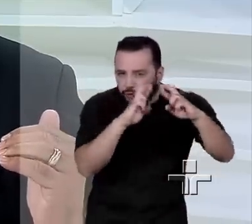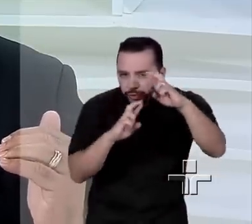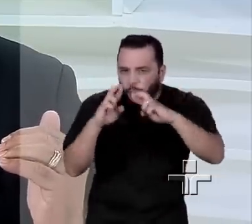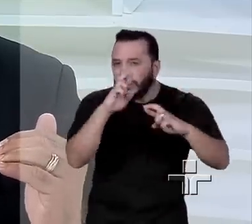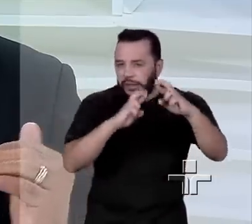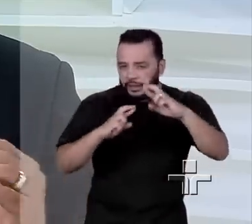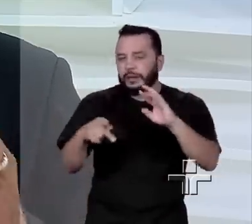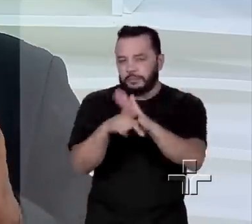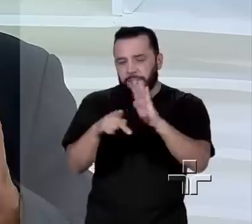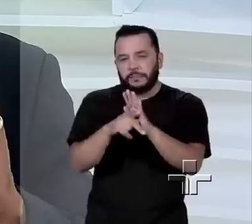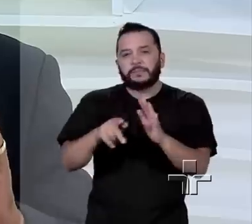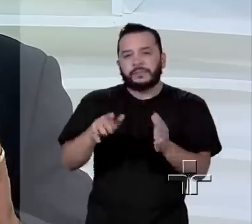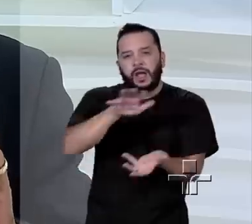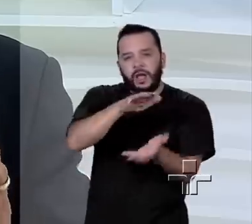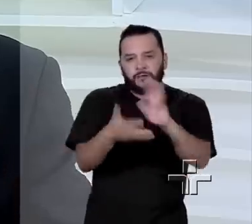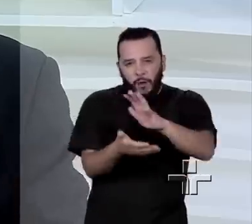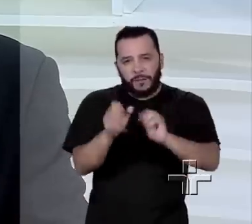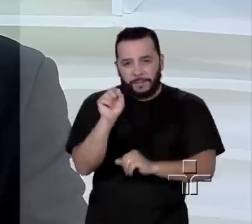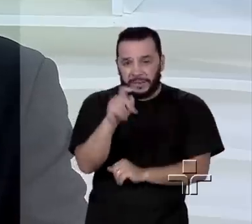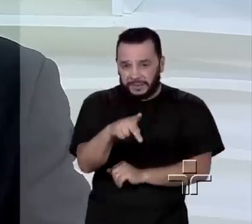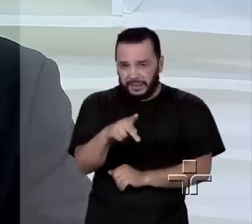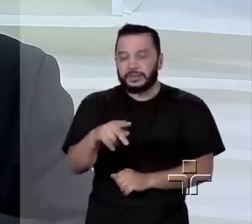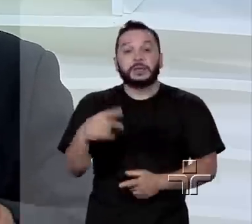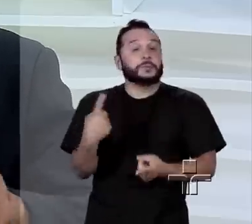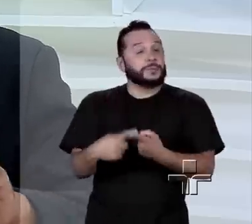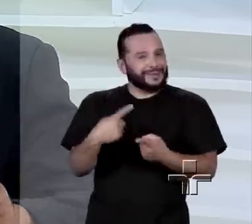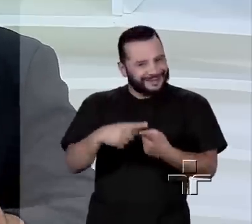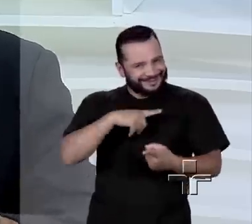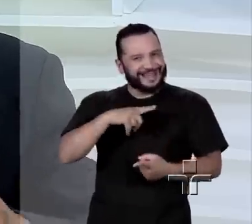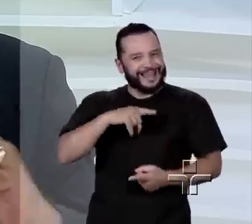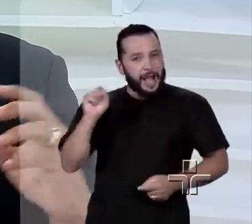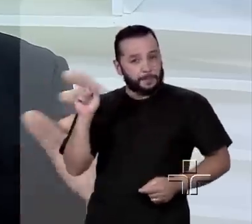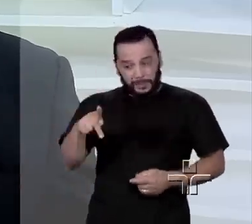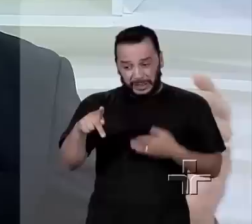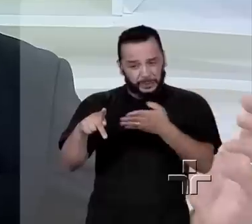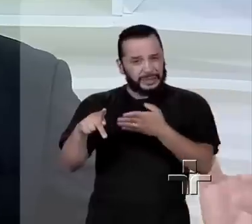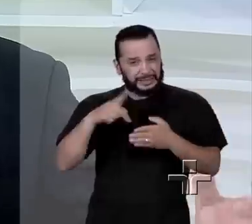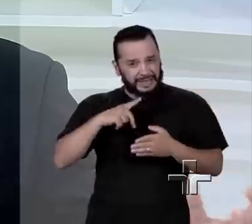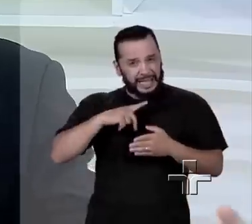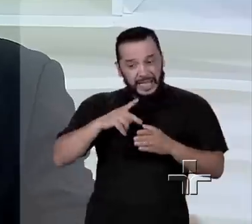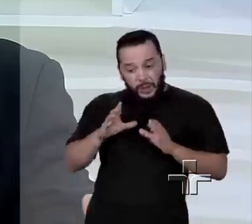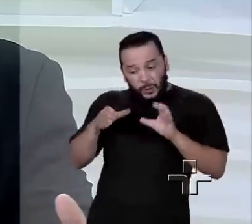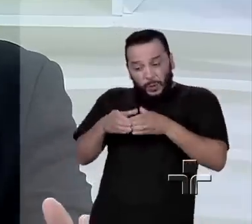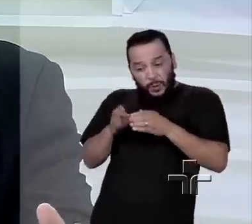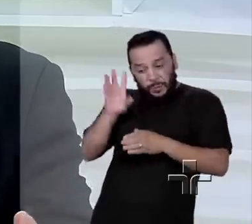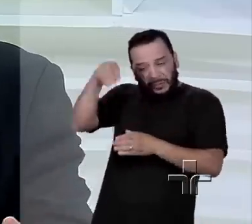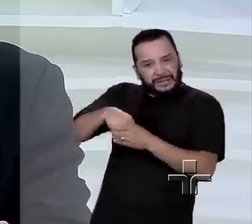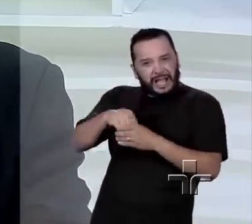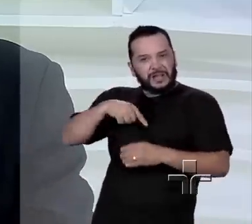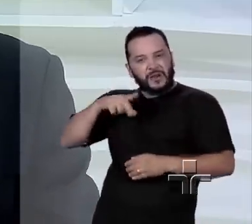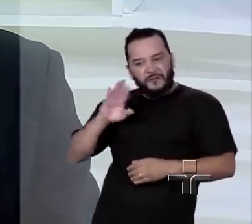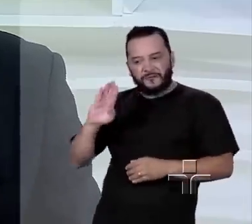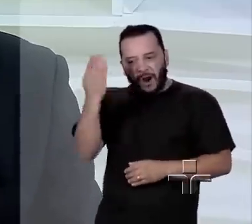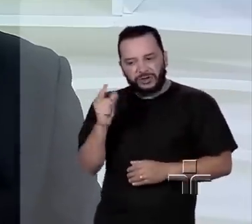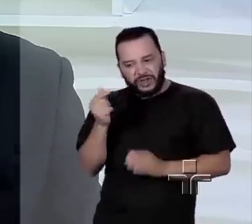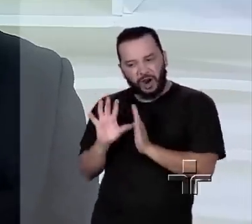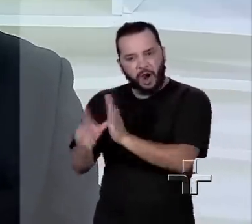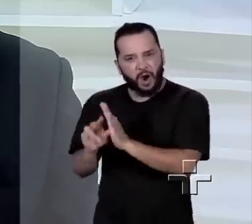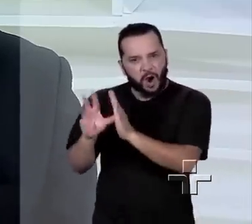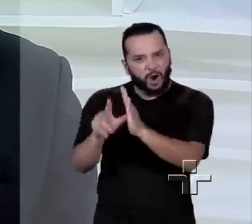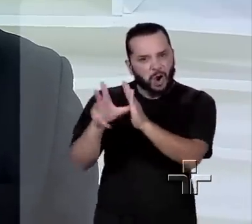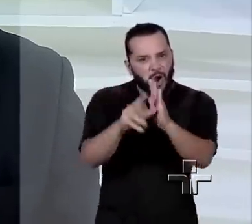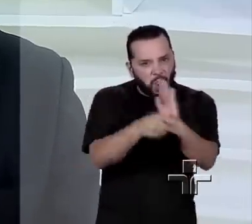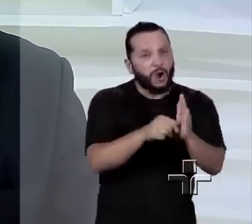à Previdência. Quando nós temos as fraudes na Previdência, que são quadrilhas que participam dessas fraudes, e nós vamos